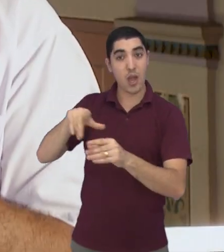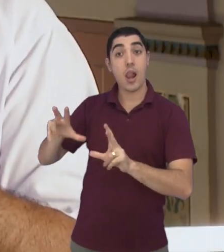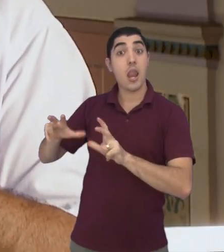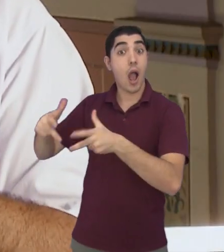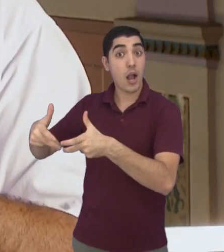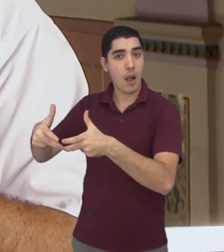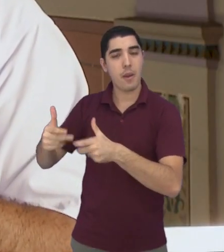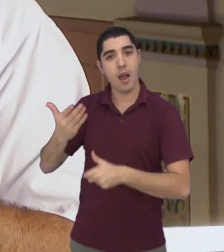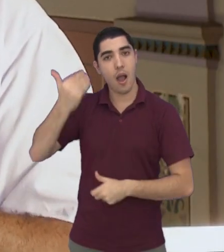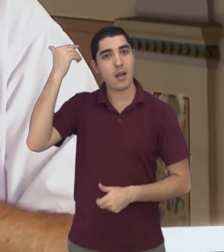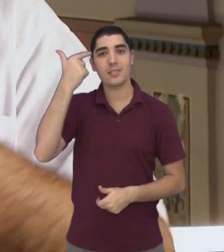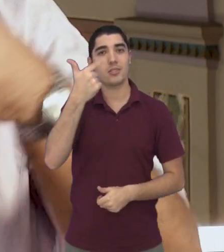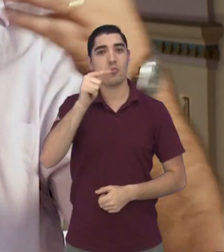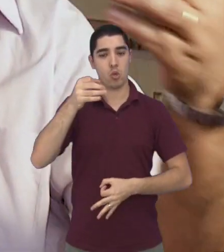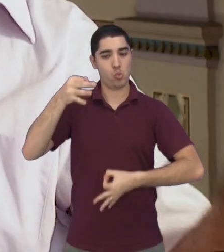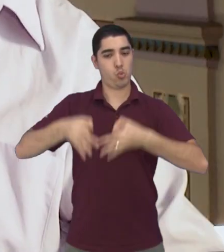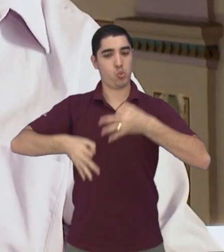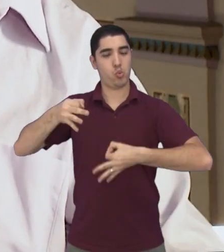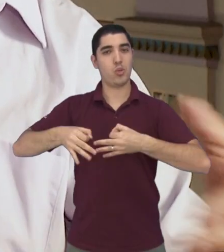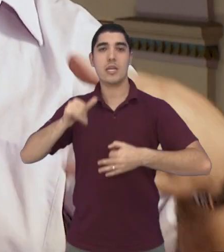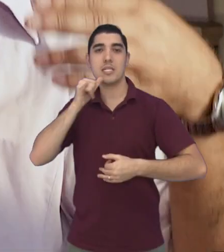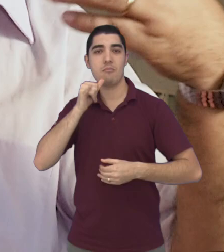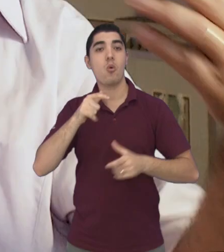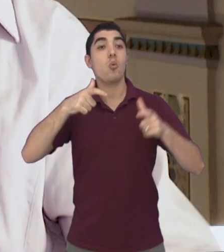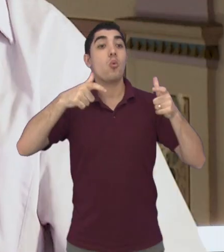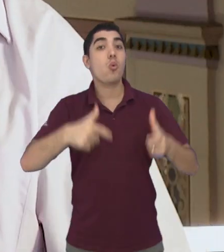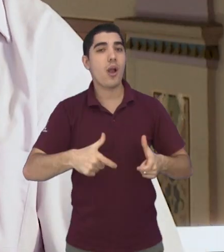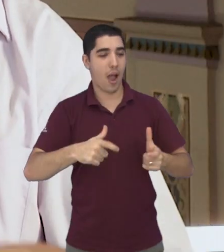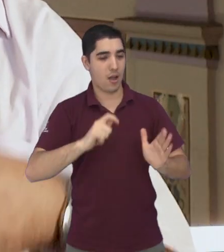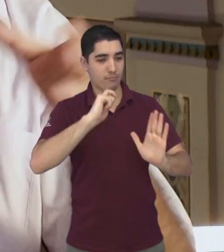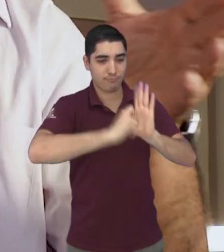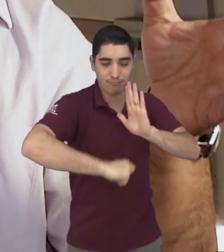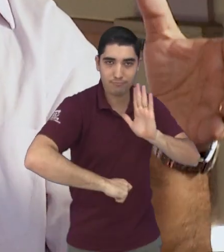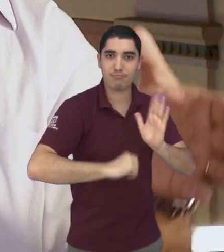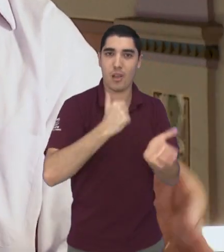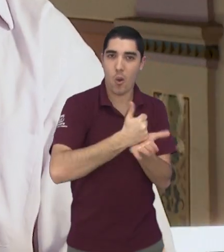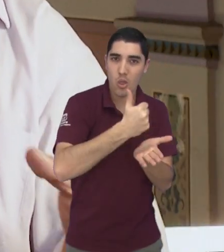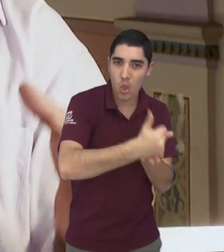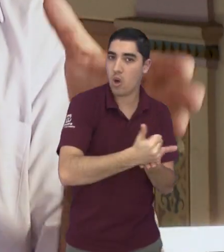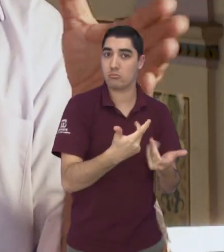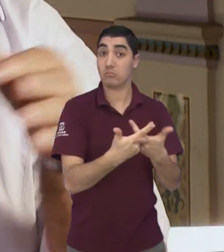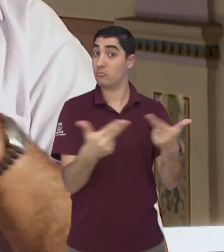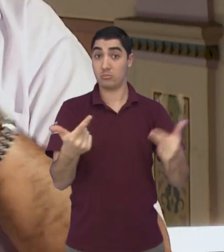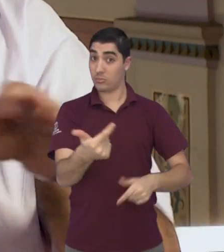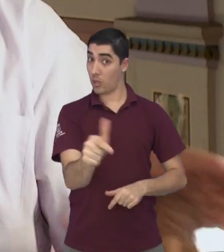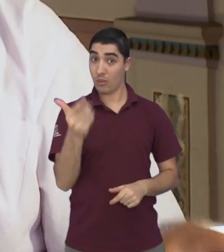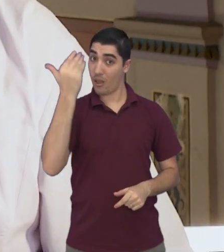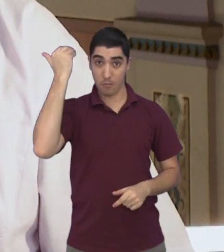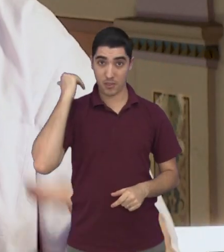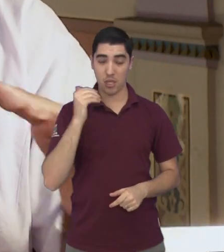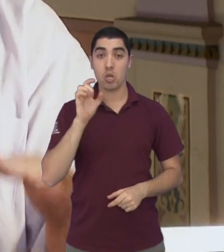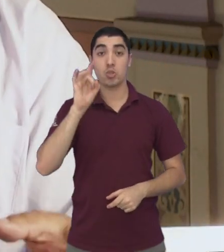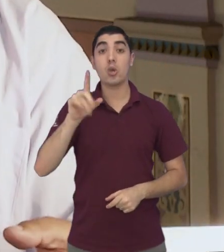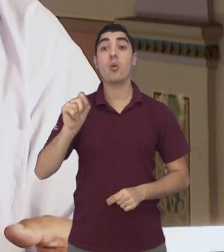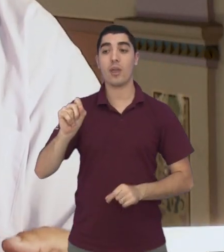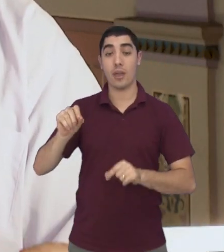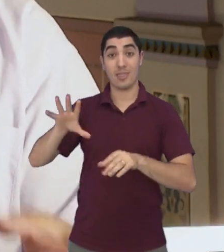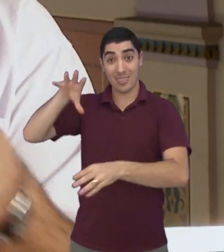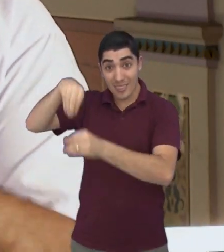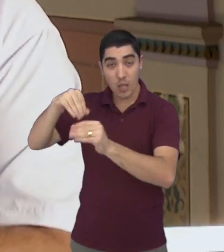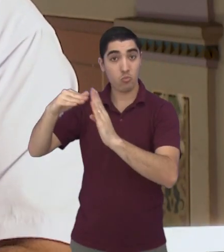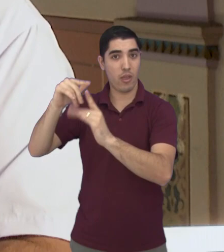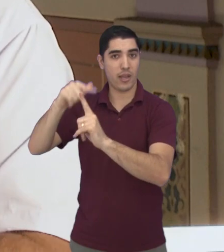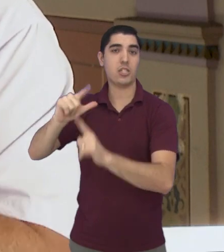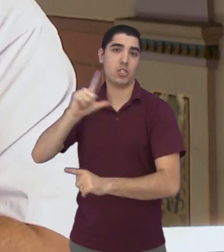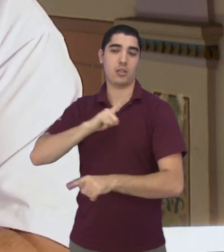Não existia justiça eleitoral, não existia cartórios civis, existiam as mesas eleitorais nas paróquias.